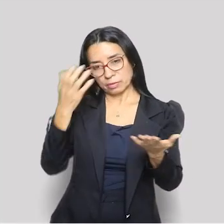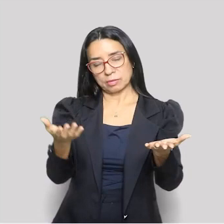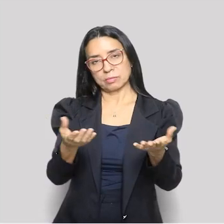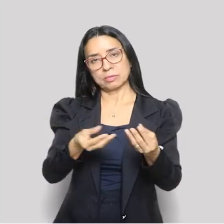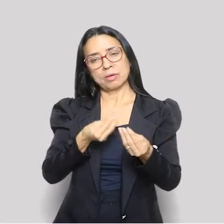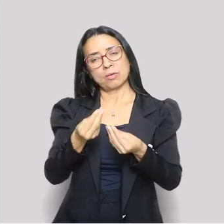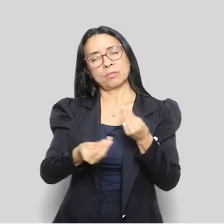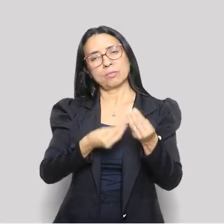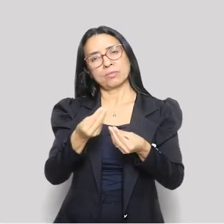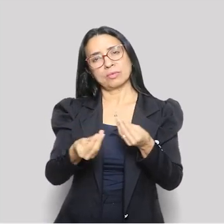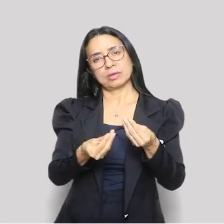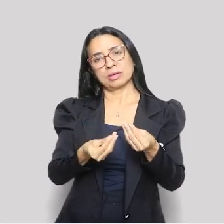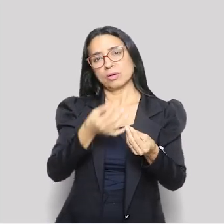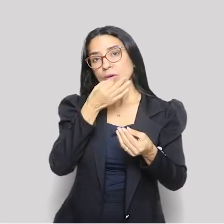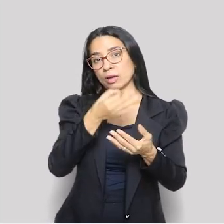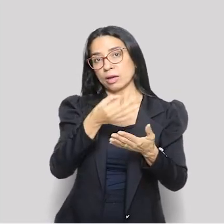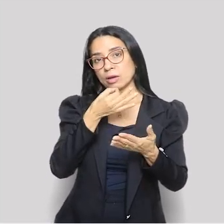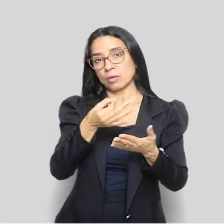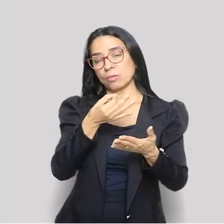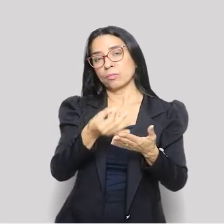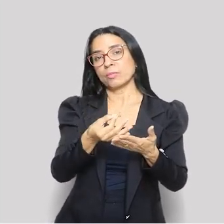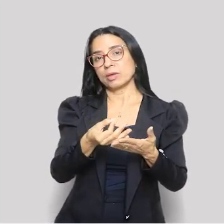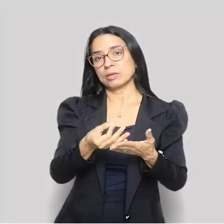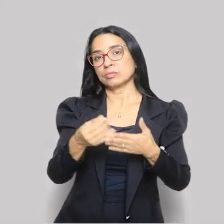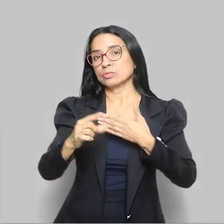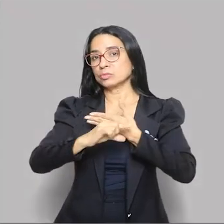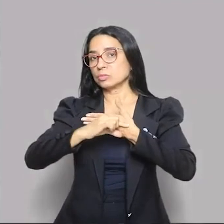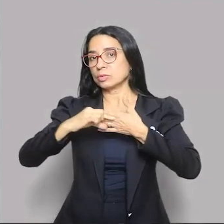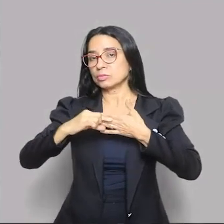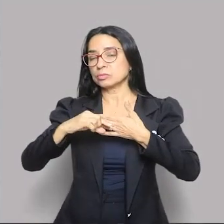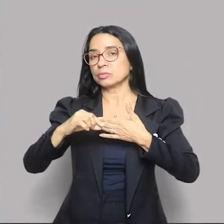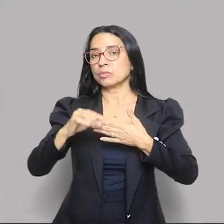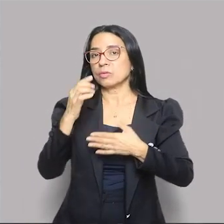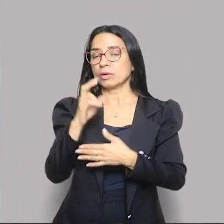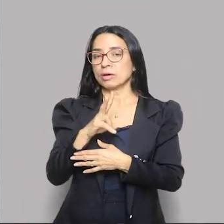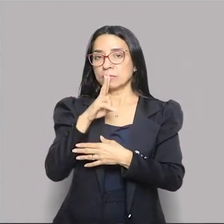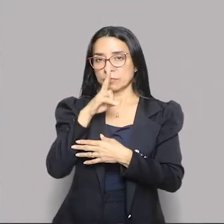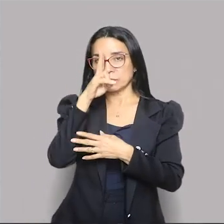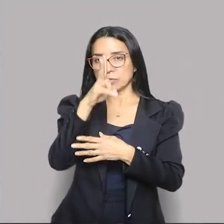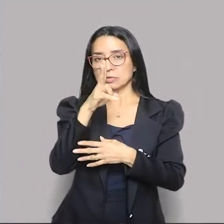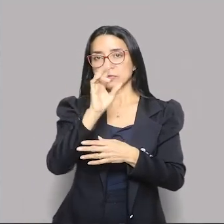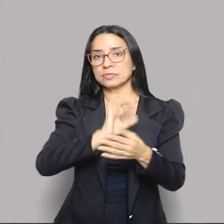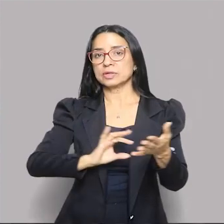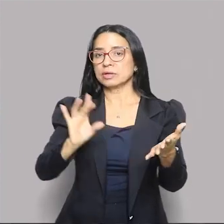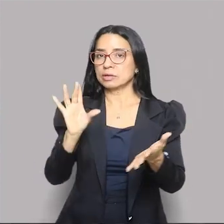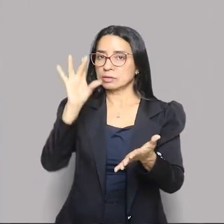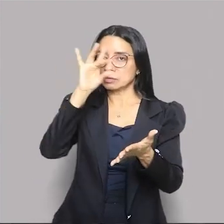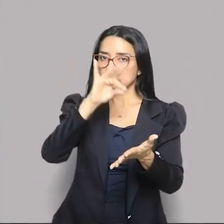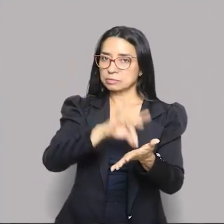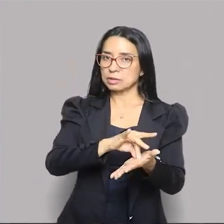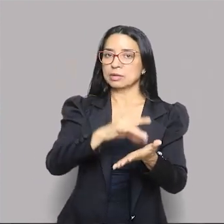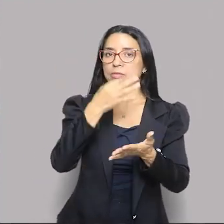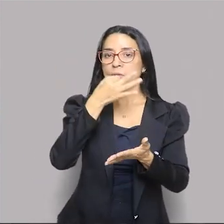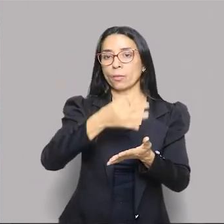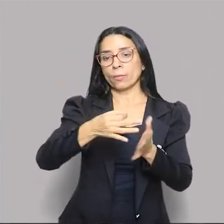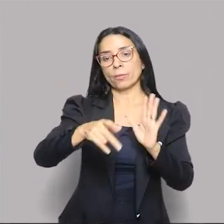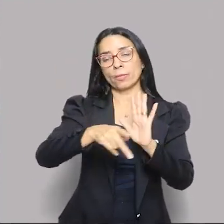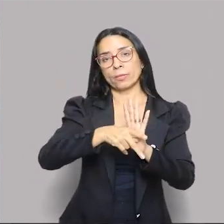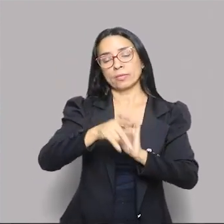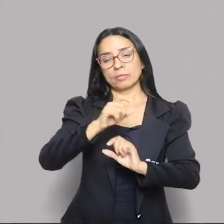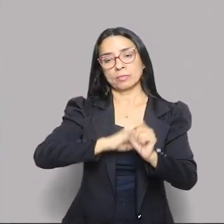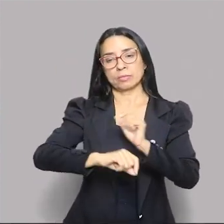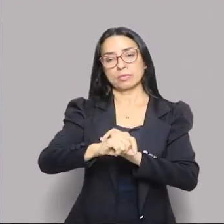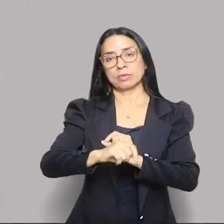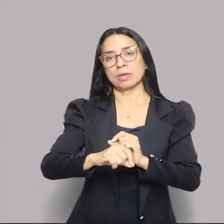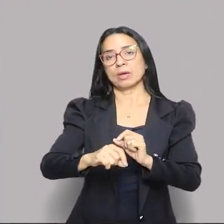de um argumento de autoridade, de um estudioso, para facilitar ou para fortificar ainda o seu argumento. Por isso que a legitimação